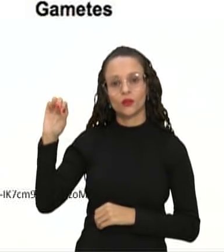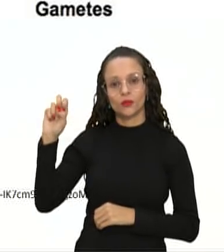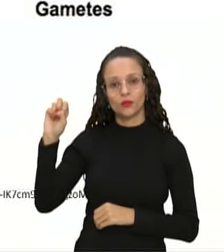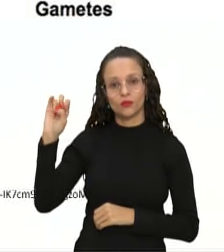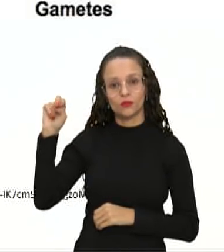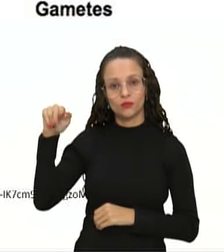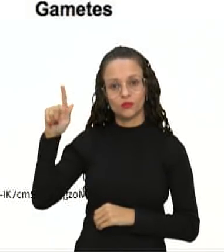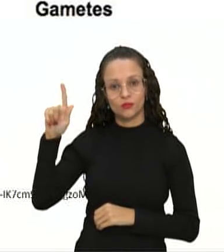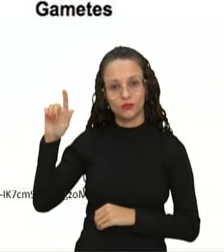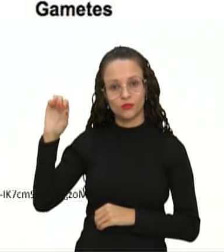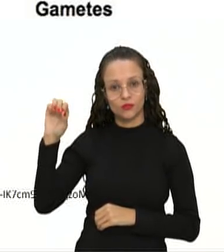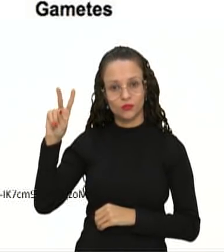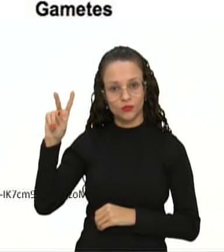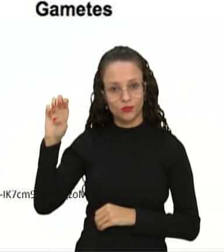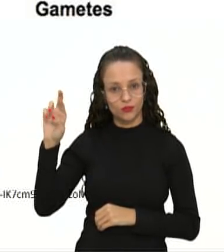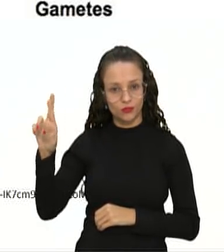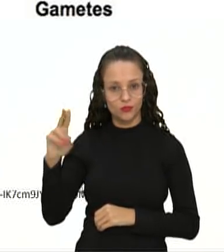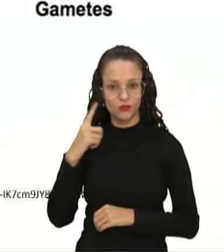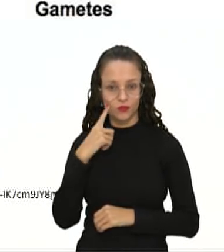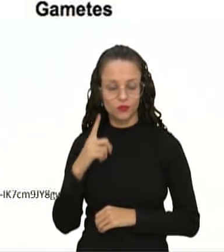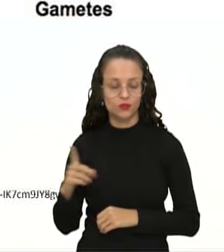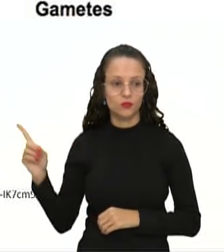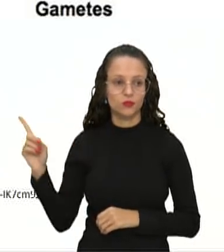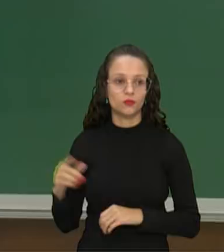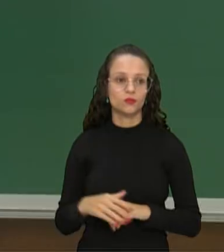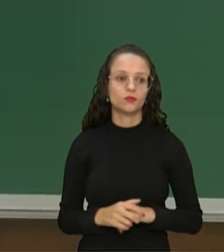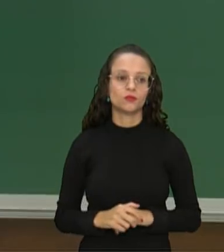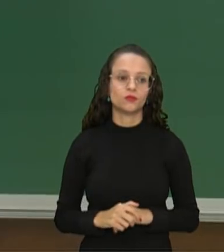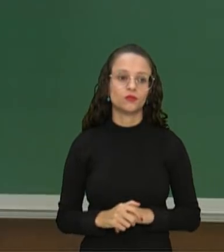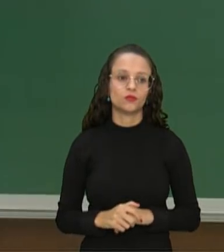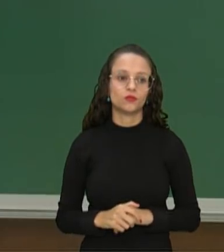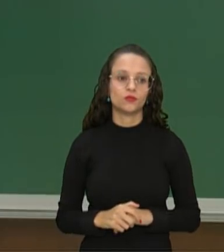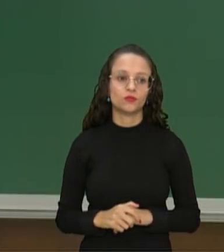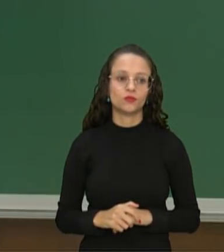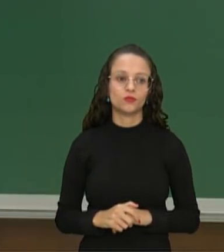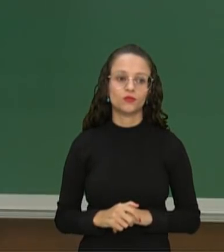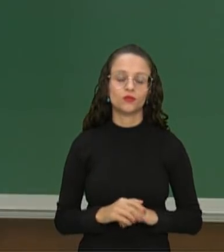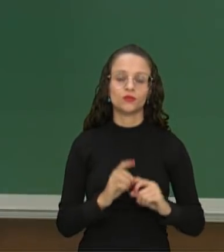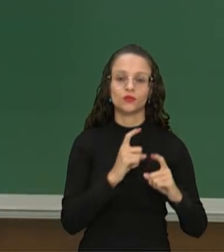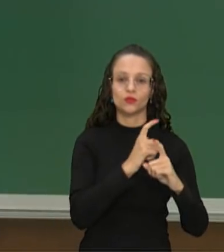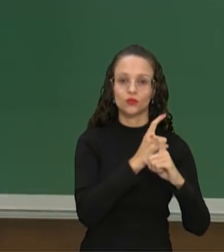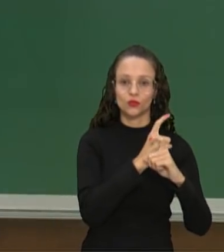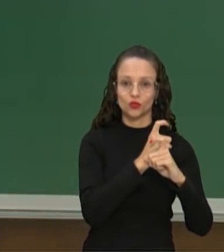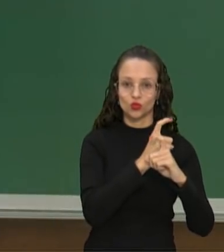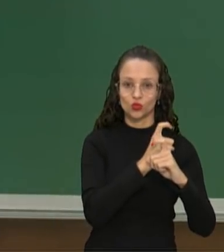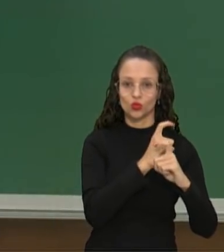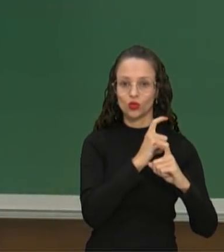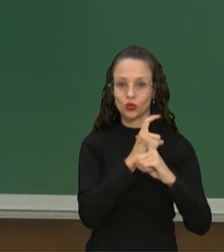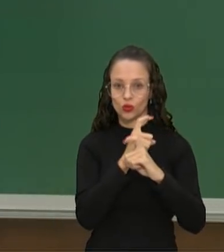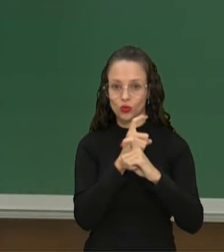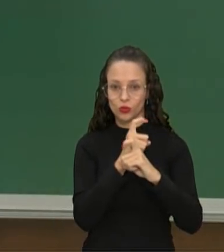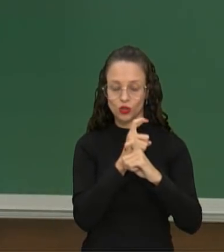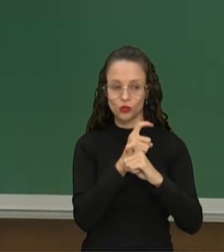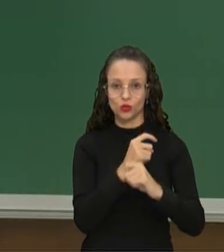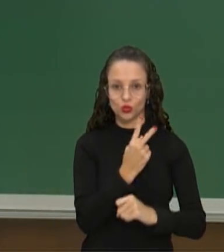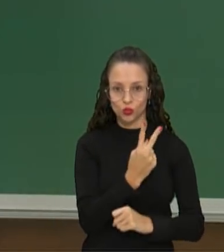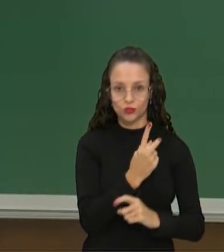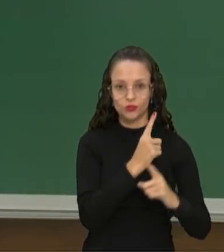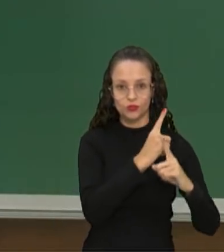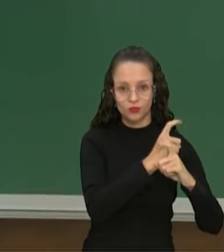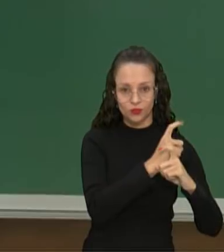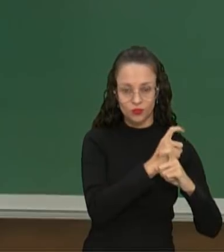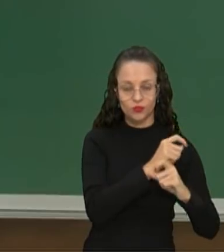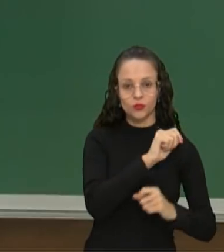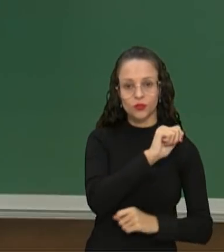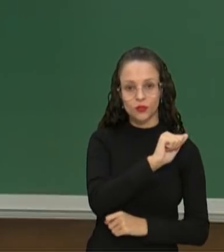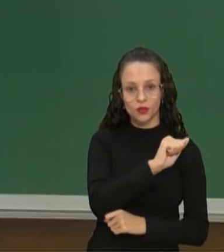no crossing over? Vejam aqui, gente. Eu tenho aqui os cromossomos homólogos, né? O parzinho deles lá. Um ali com o